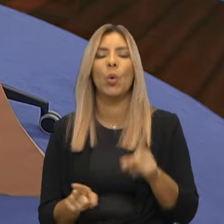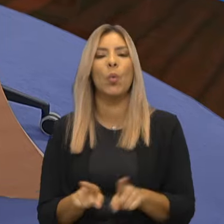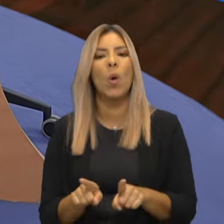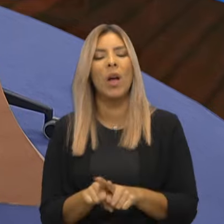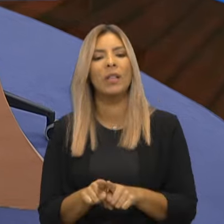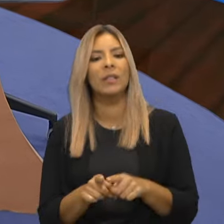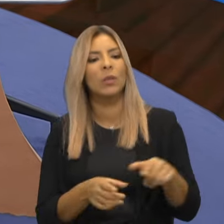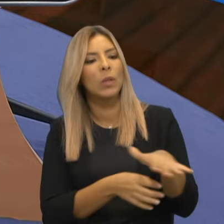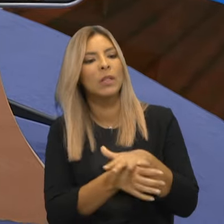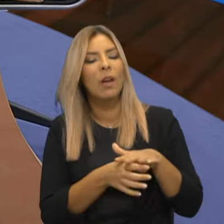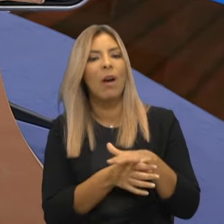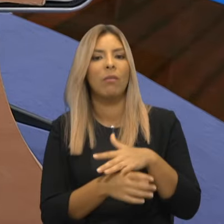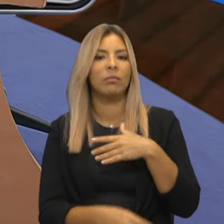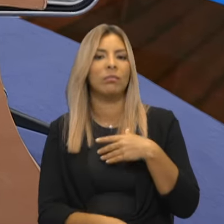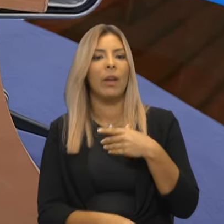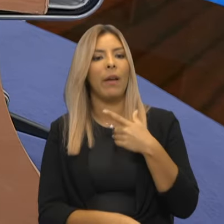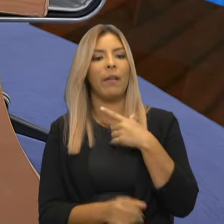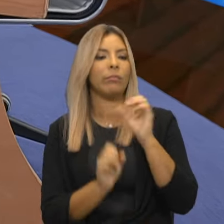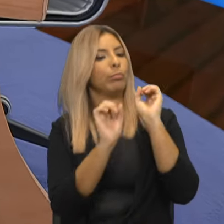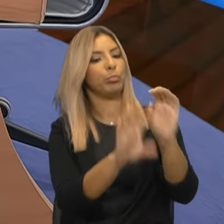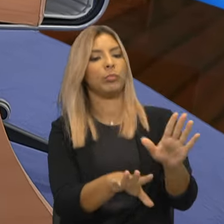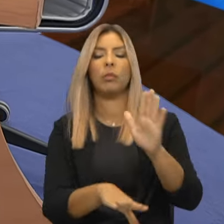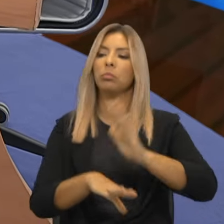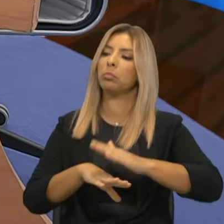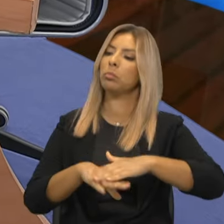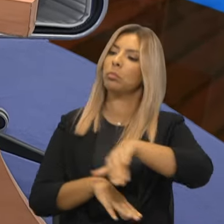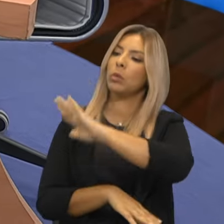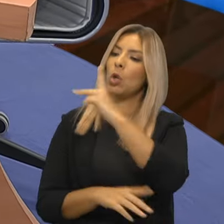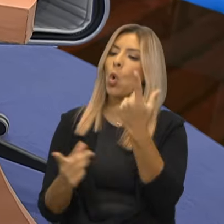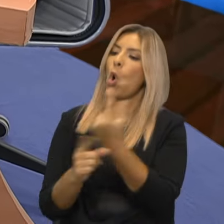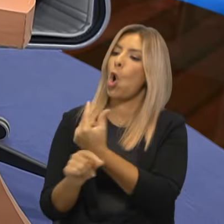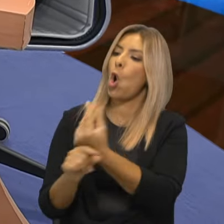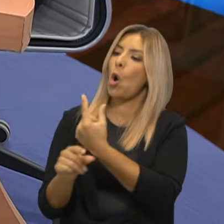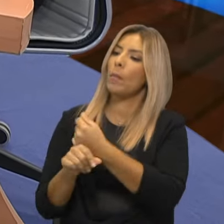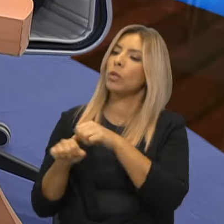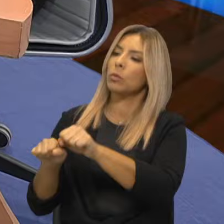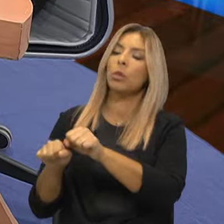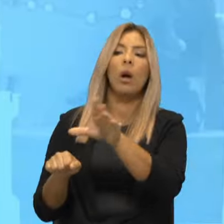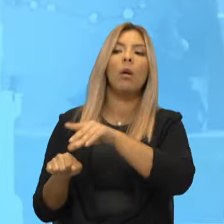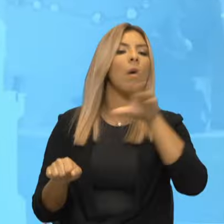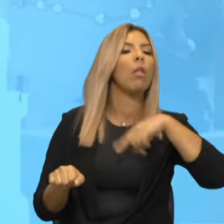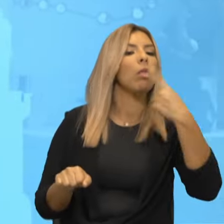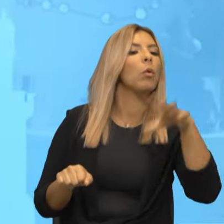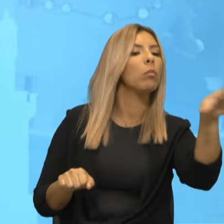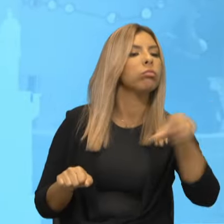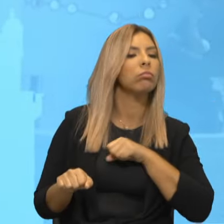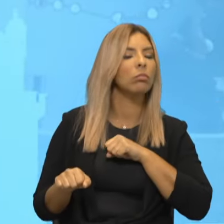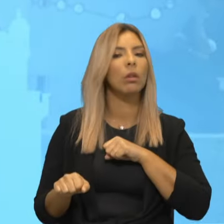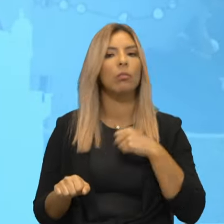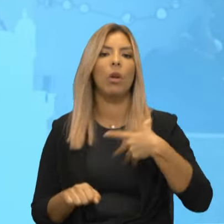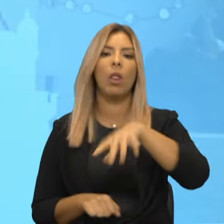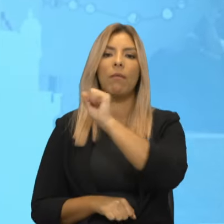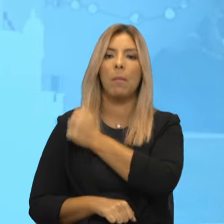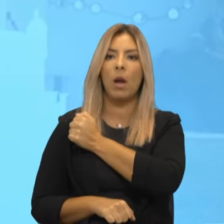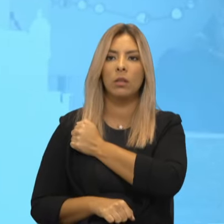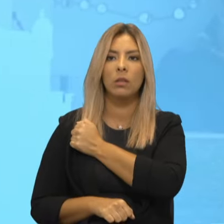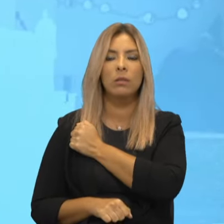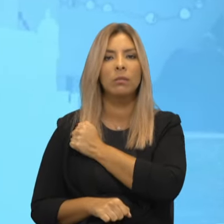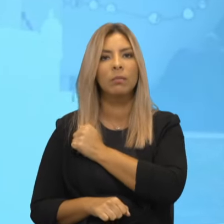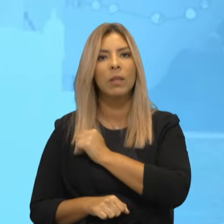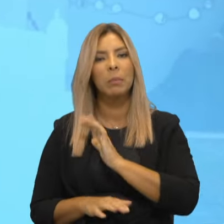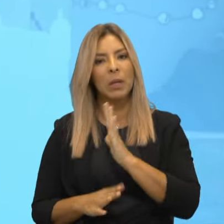situação de deixar a criança para a catequese, vou à minha vida, vou às compras e depois vou recolher, vou levá-la para casa. Há convites